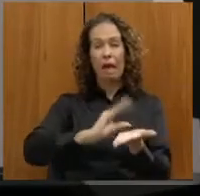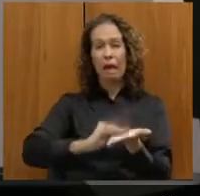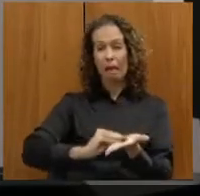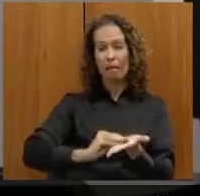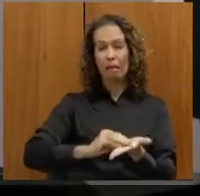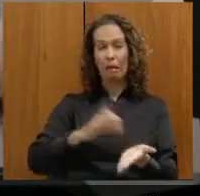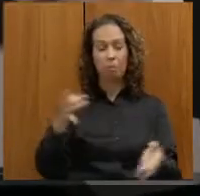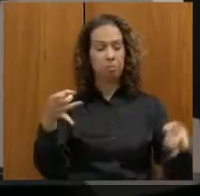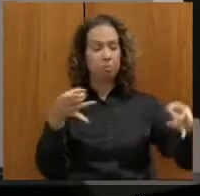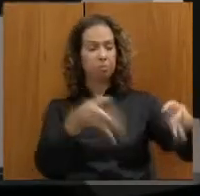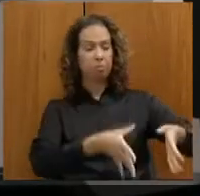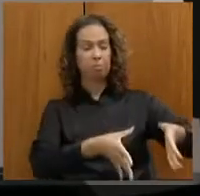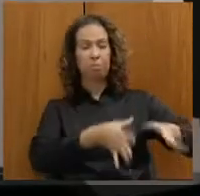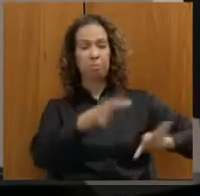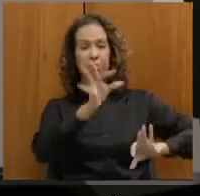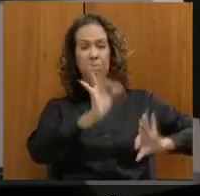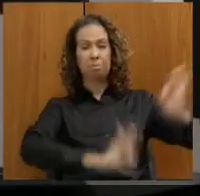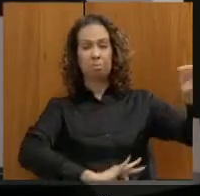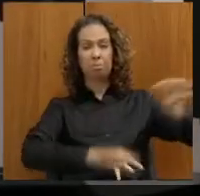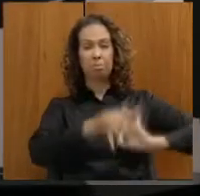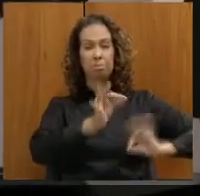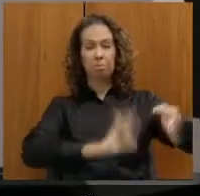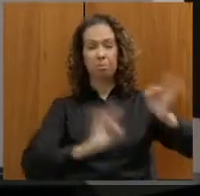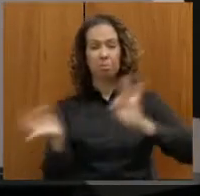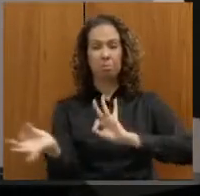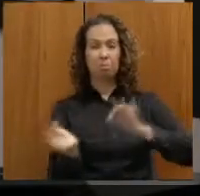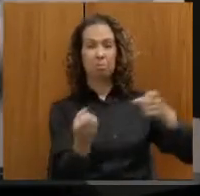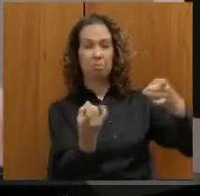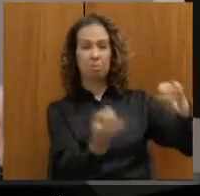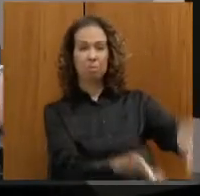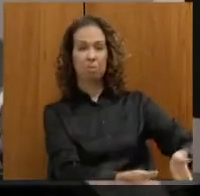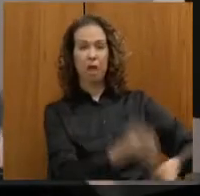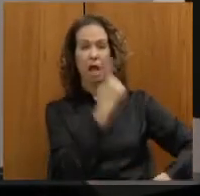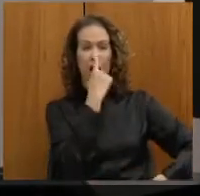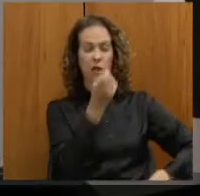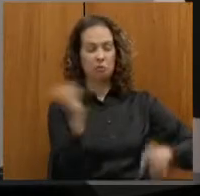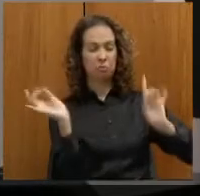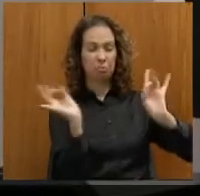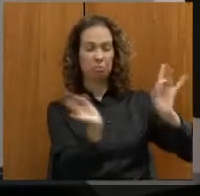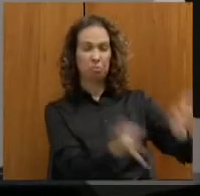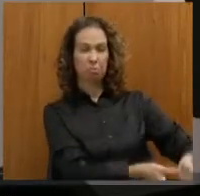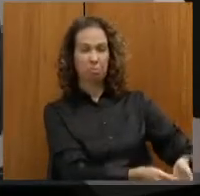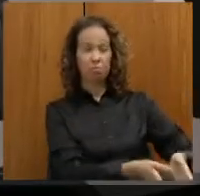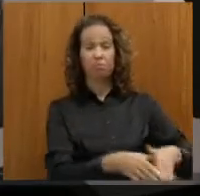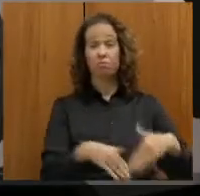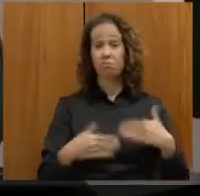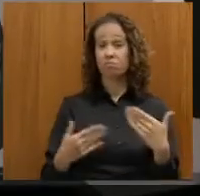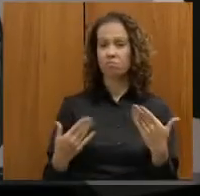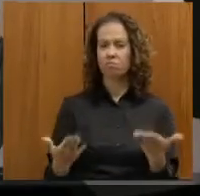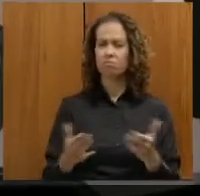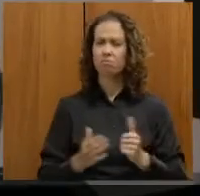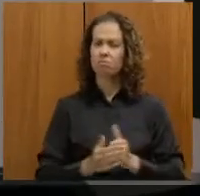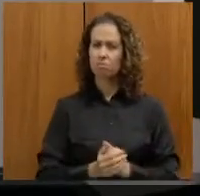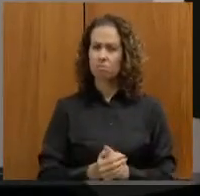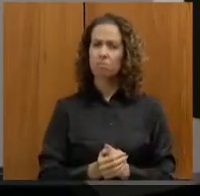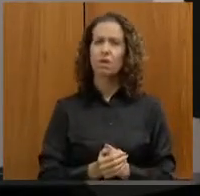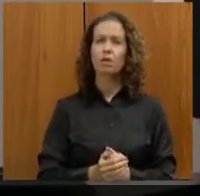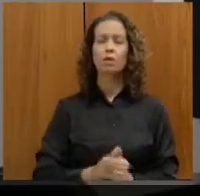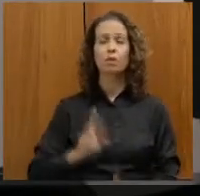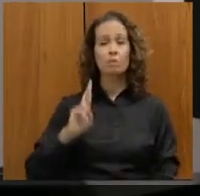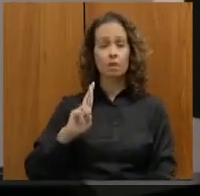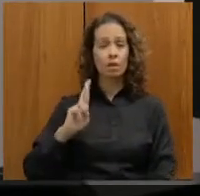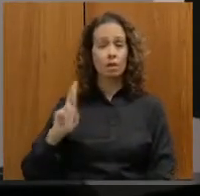nada palavra do governo que o senhor está aqui representando não vale nada portanto ao aderir ao regime